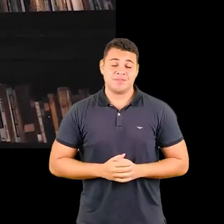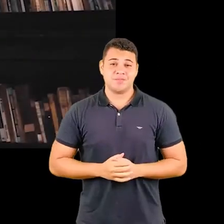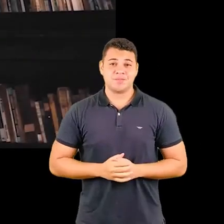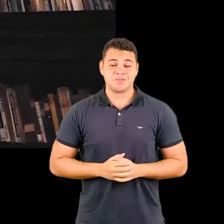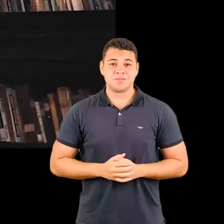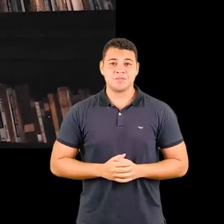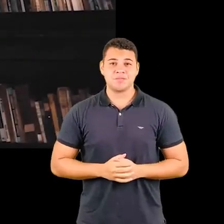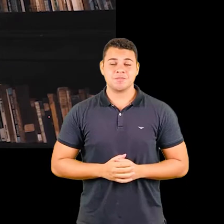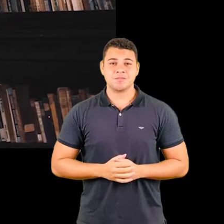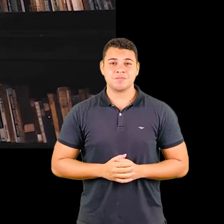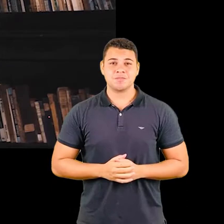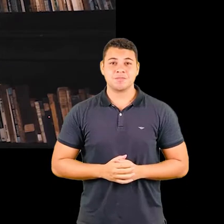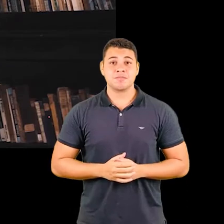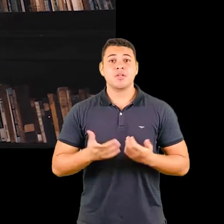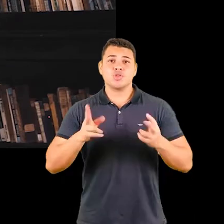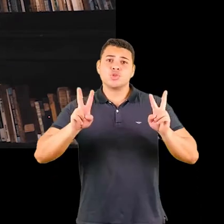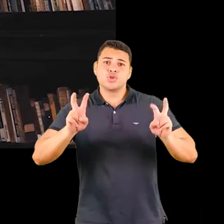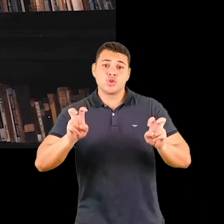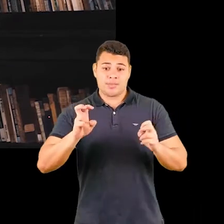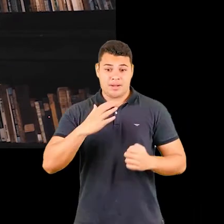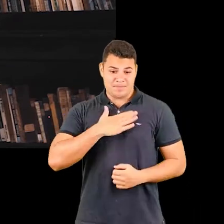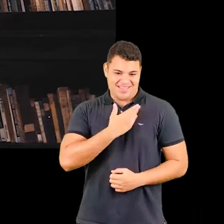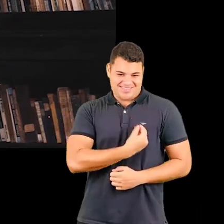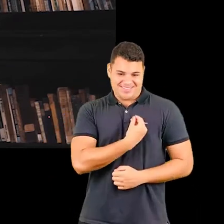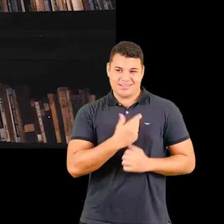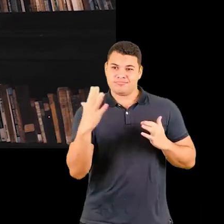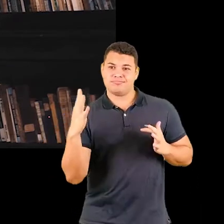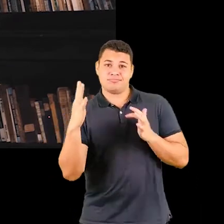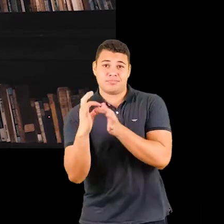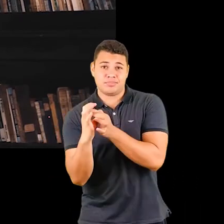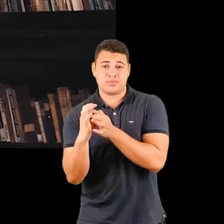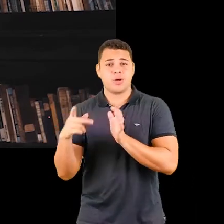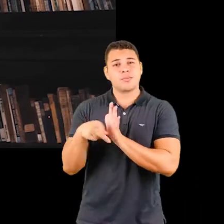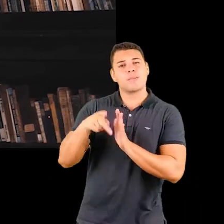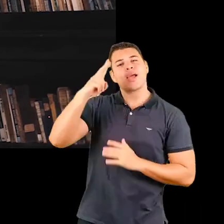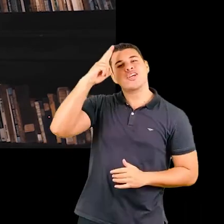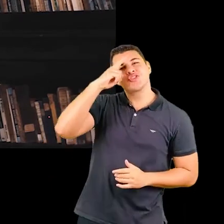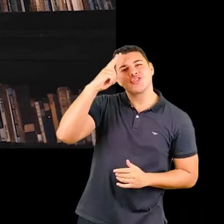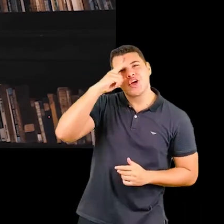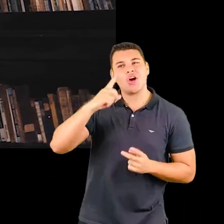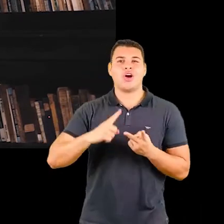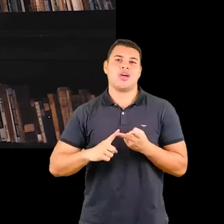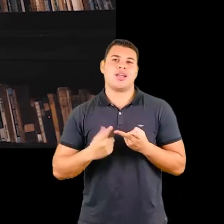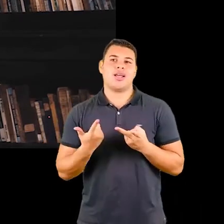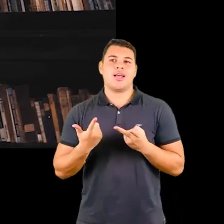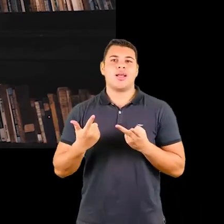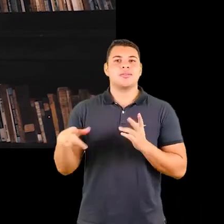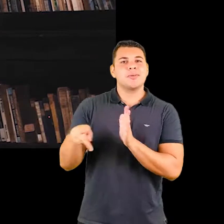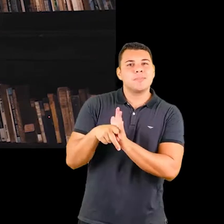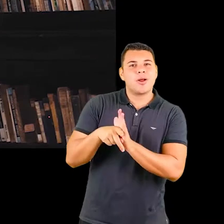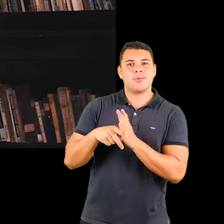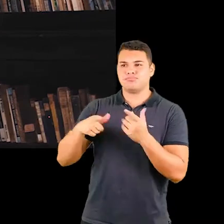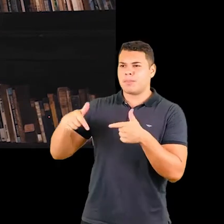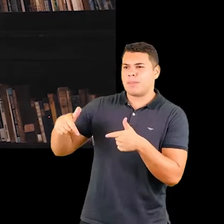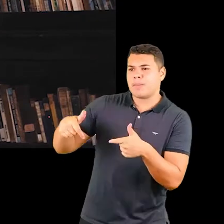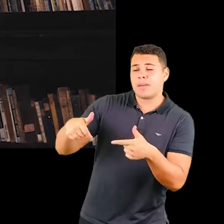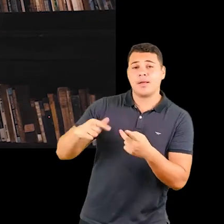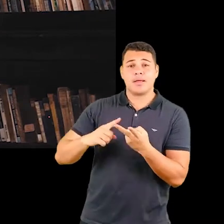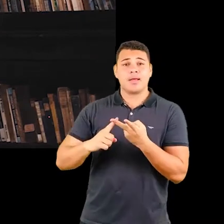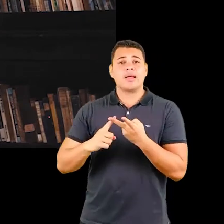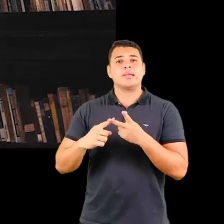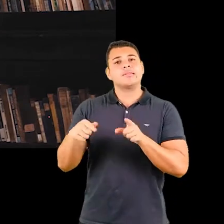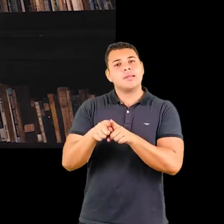a essa ligação com a história de Paudalho